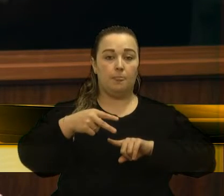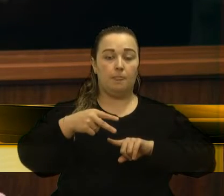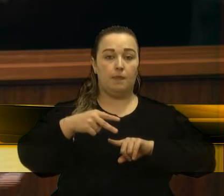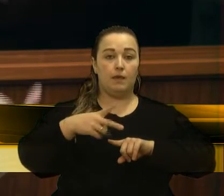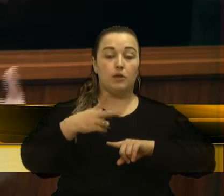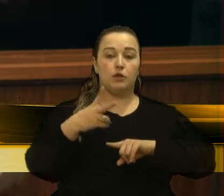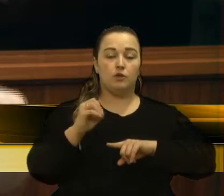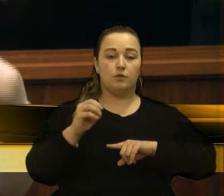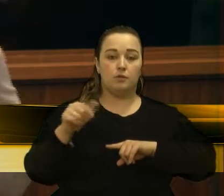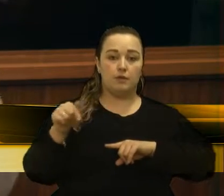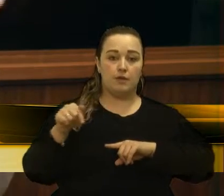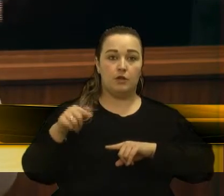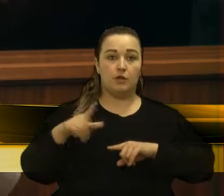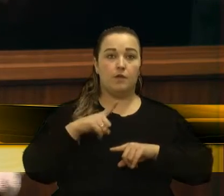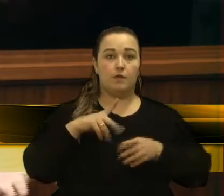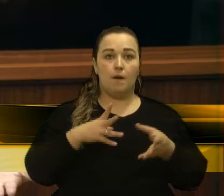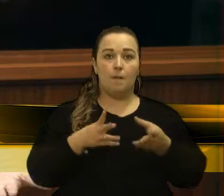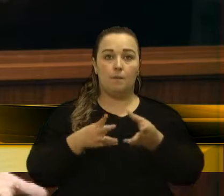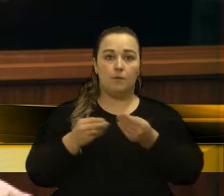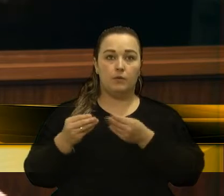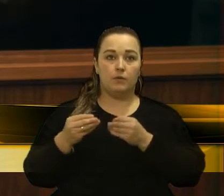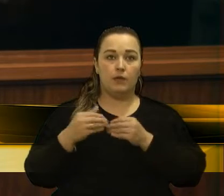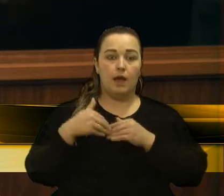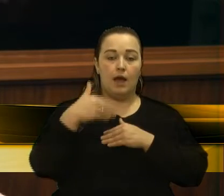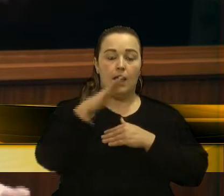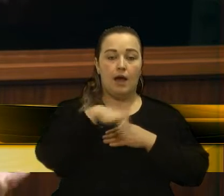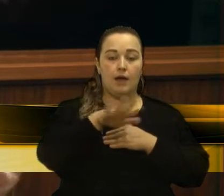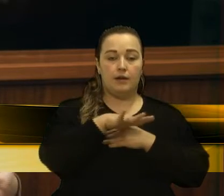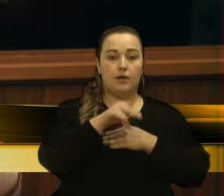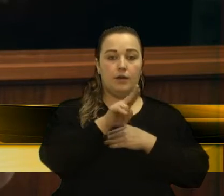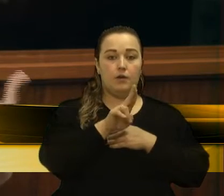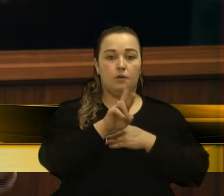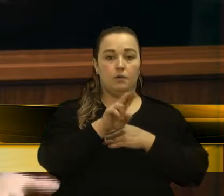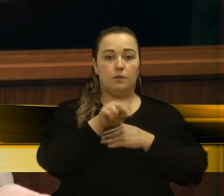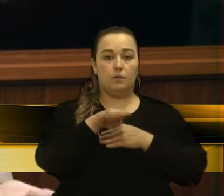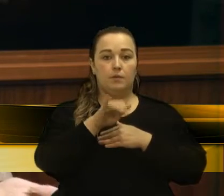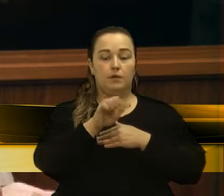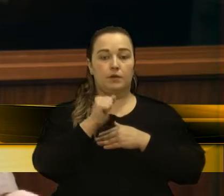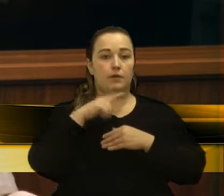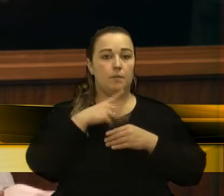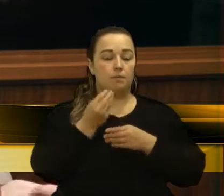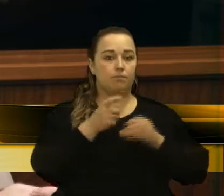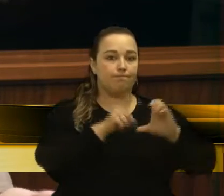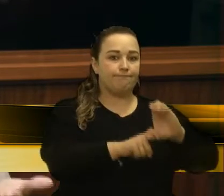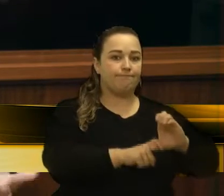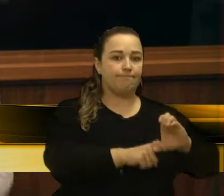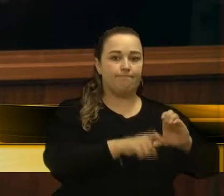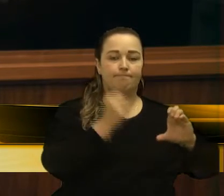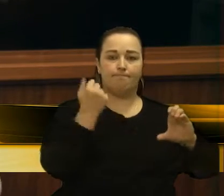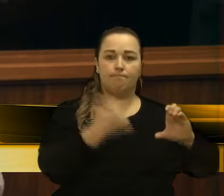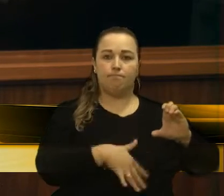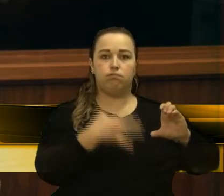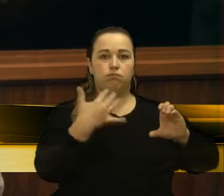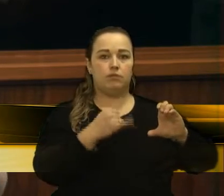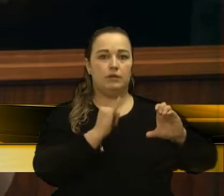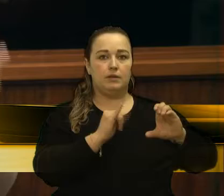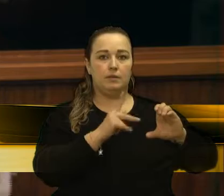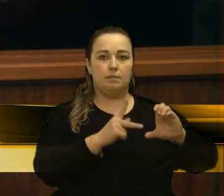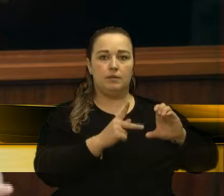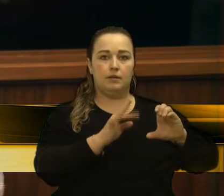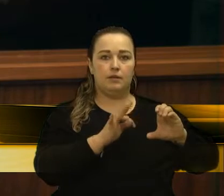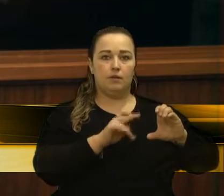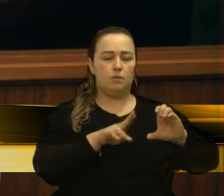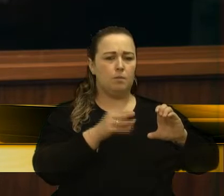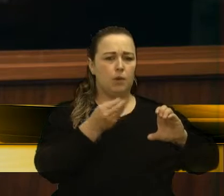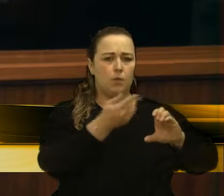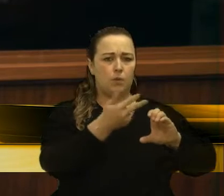2007, acabaram sendo jogados para a zona urbana, se endividaram com o IPTU, né, isso foi algo muito ruim